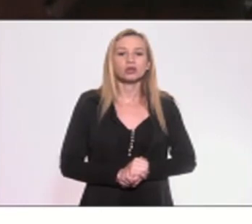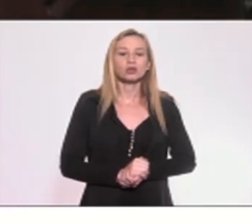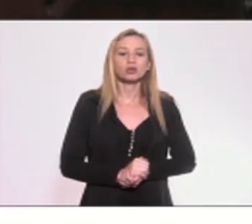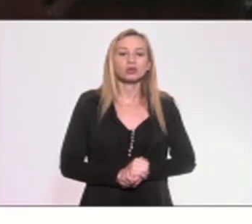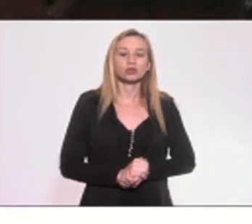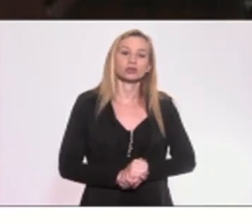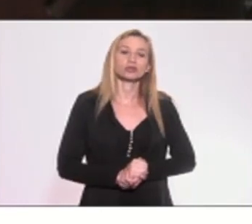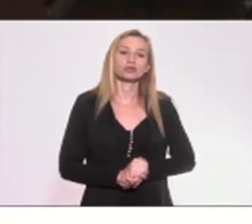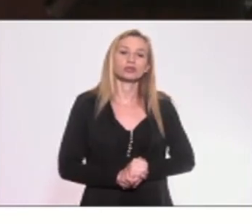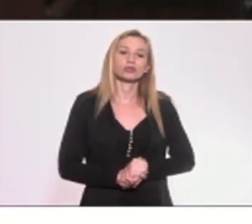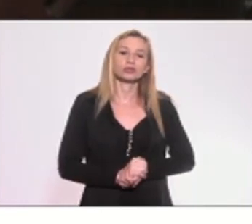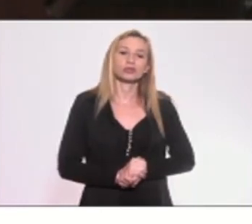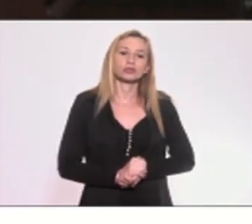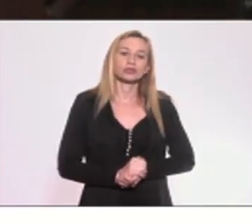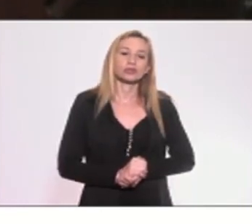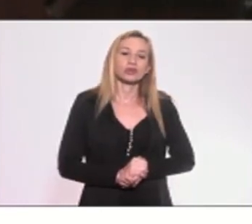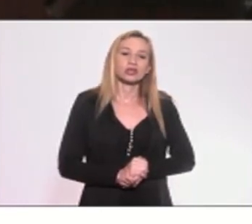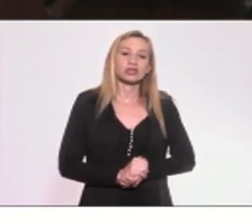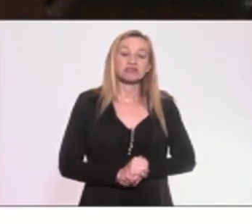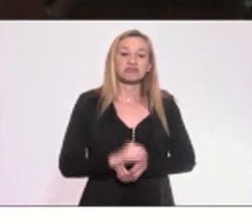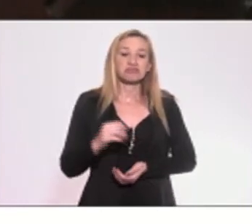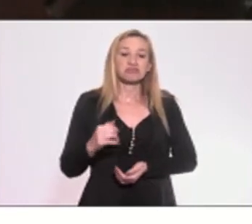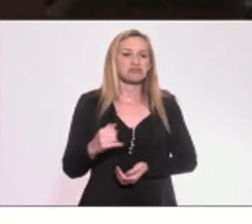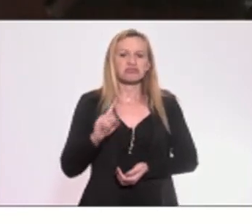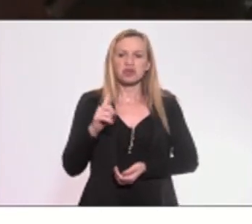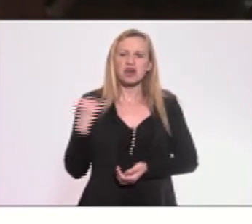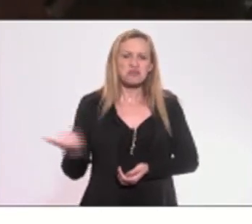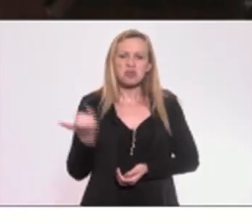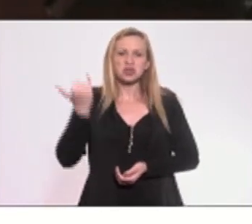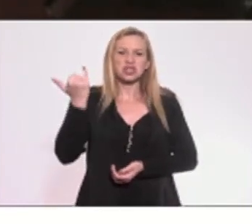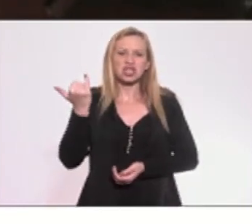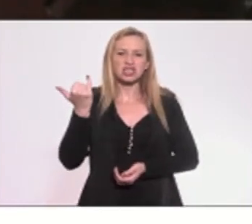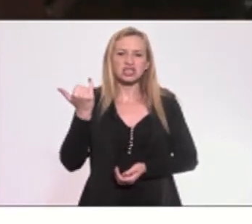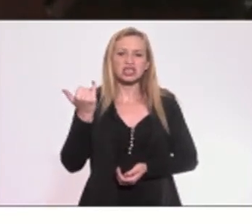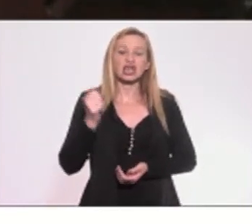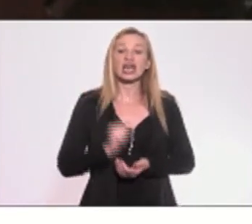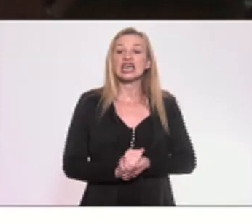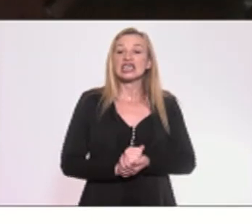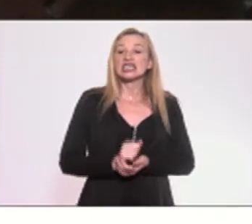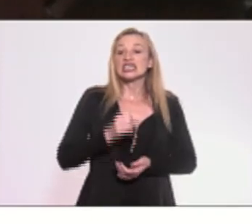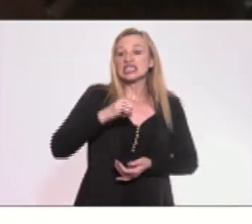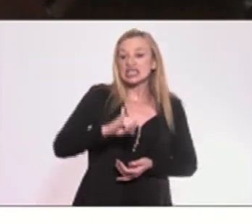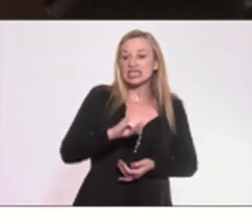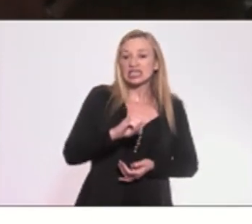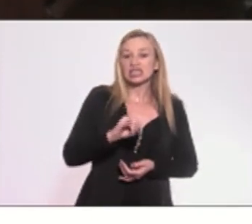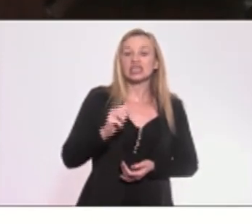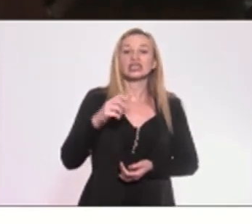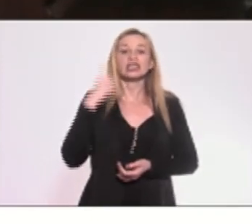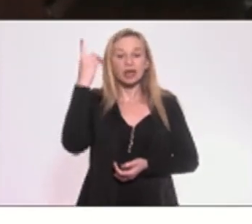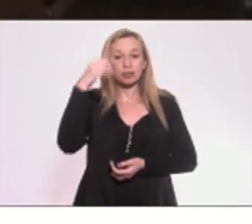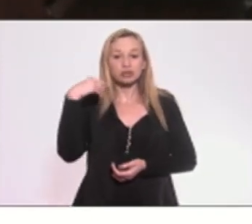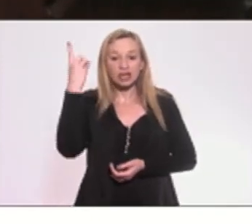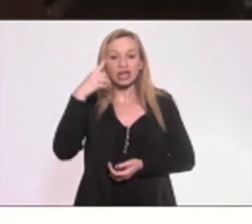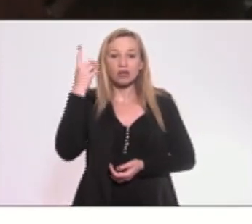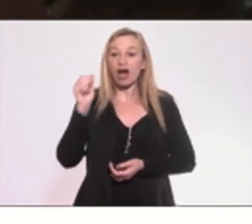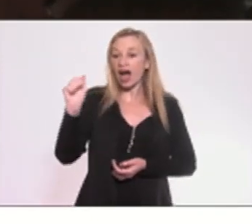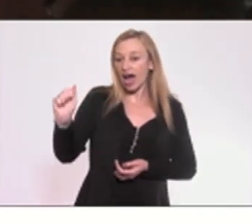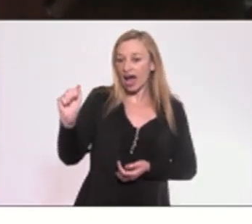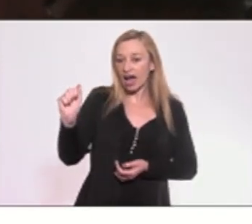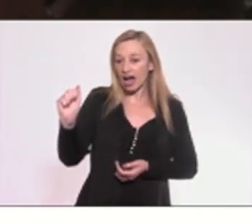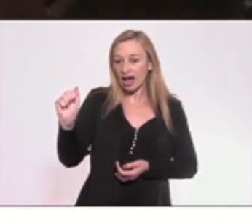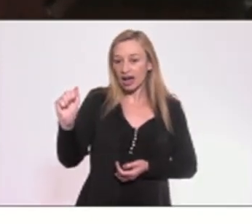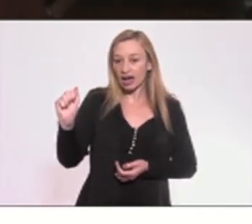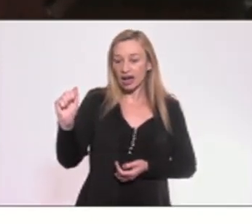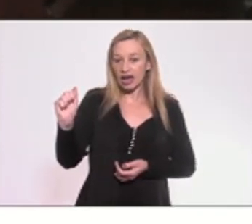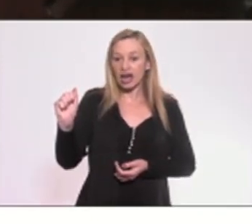mérito. Não me interessa se deputado A responde 20 estupro, 80 homicídios,